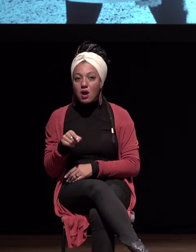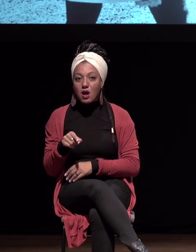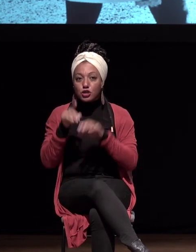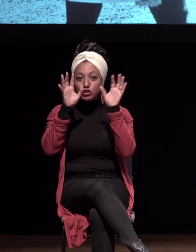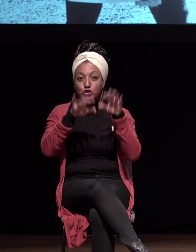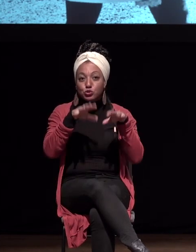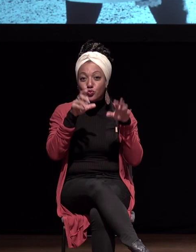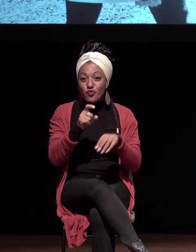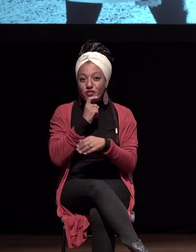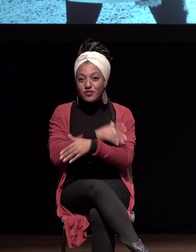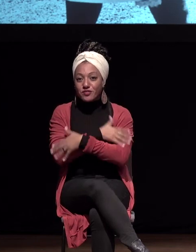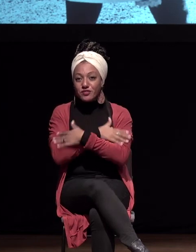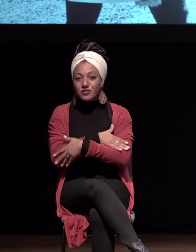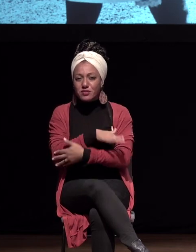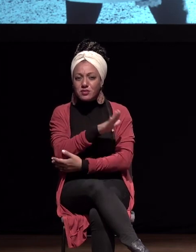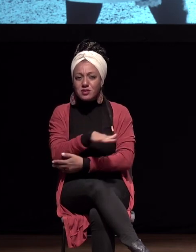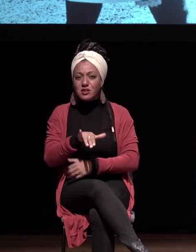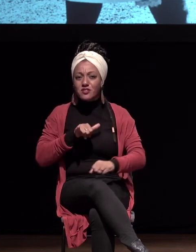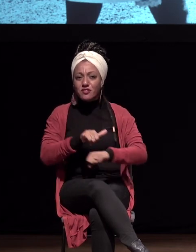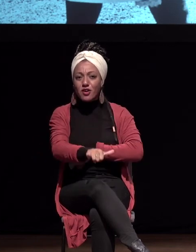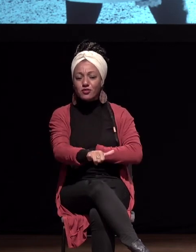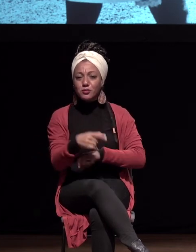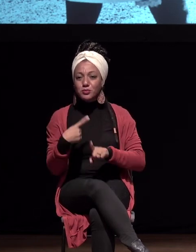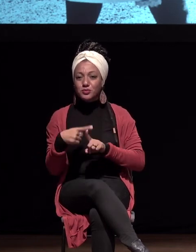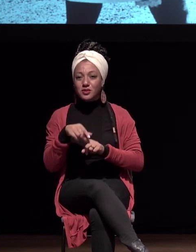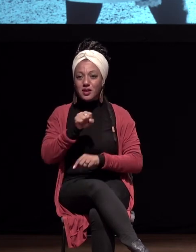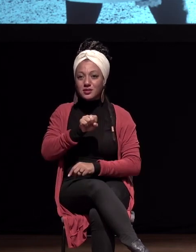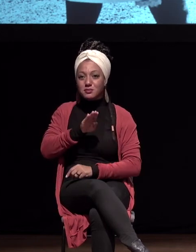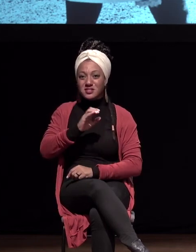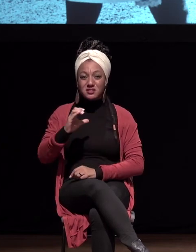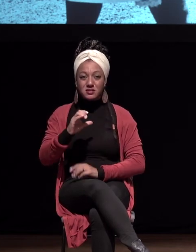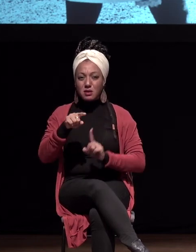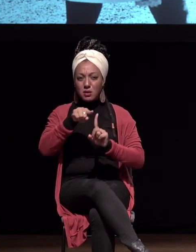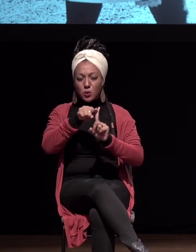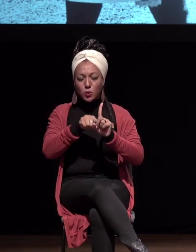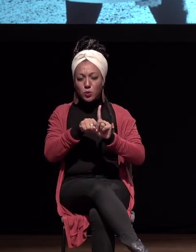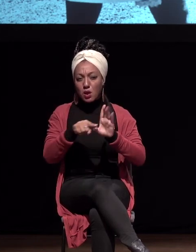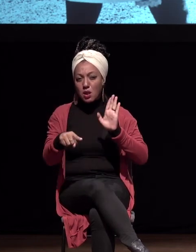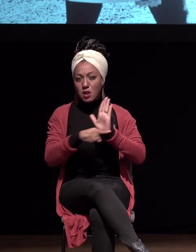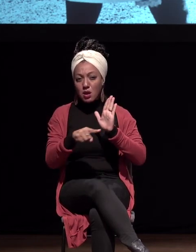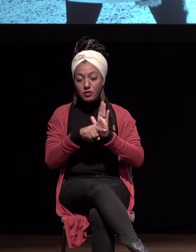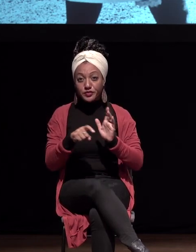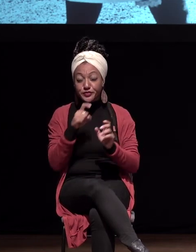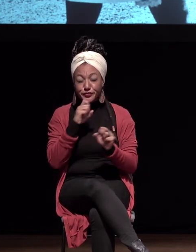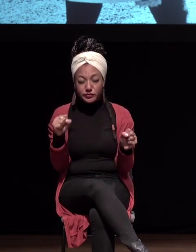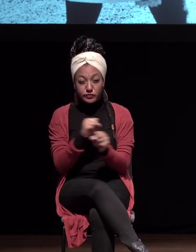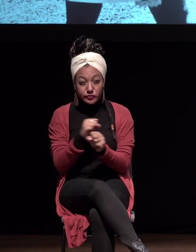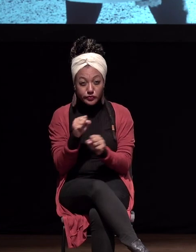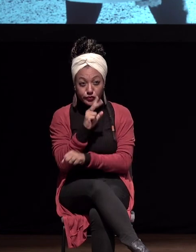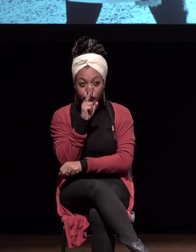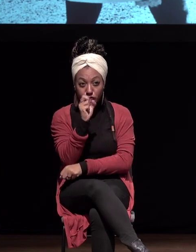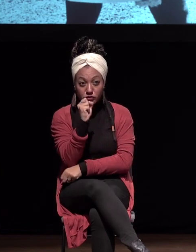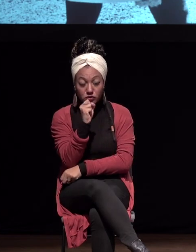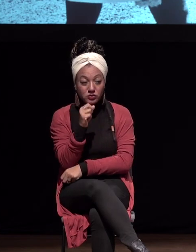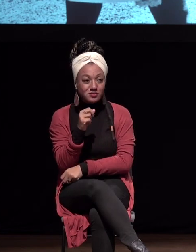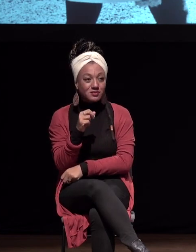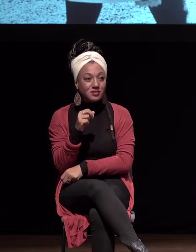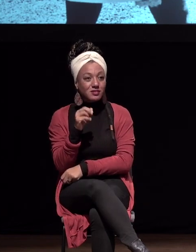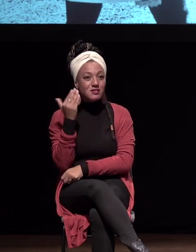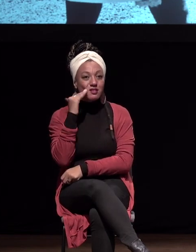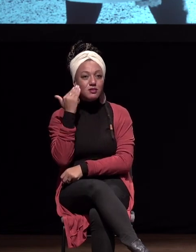quando fazia frio. São Bernardo do Campo, névoa. Né? É